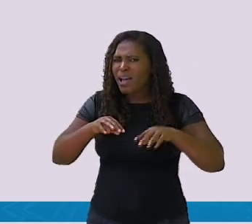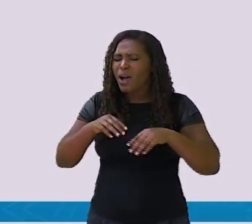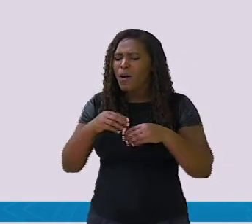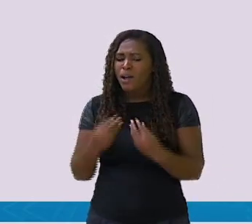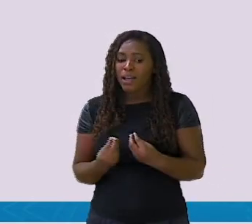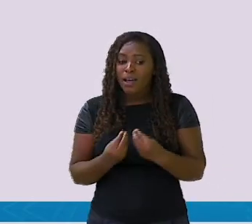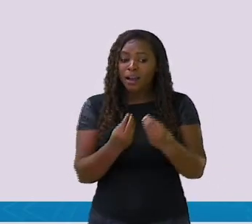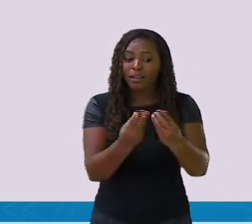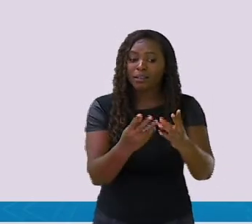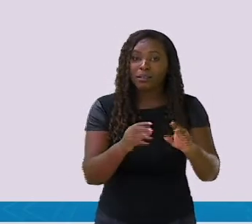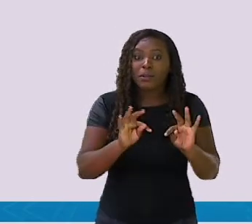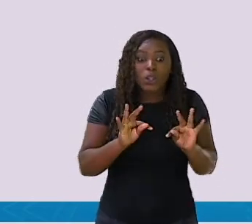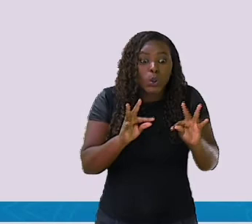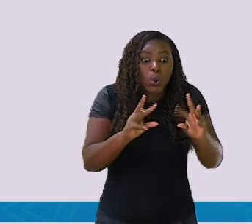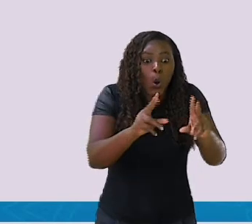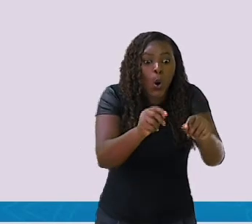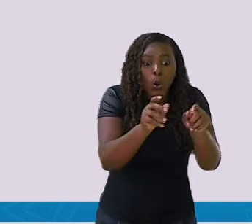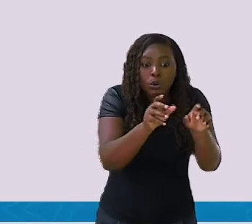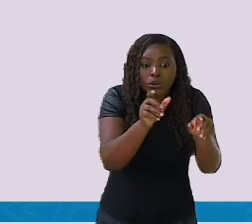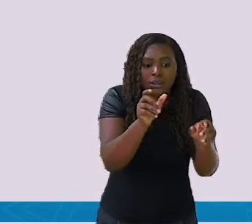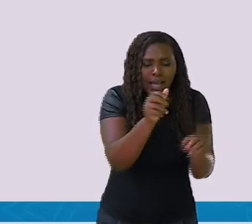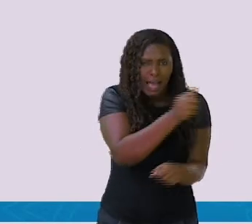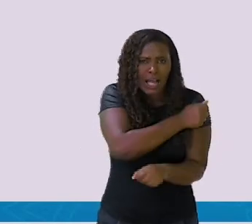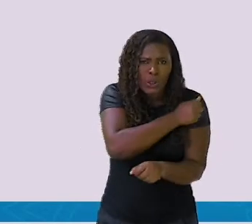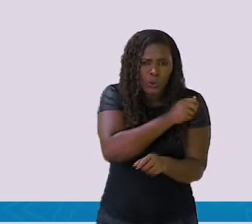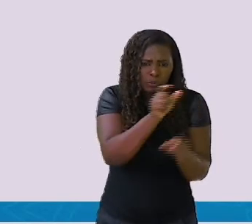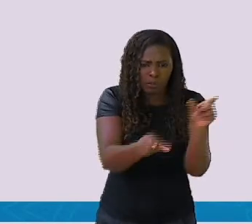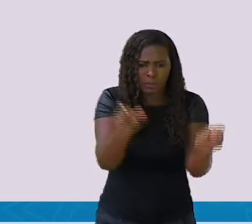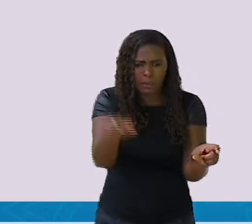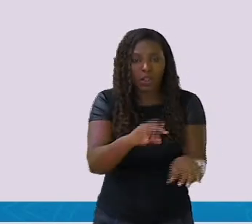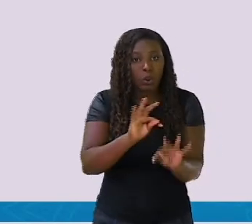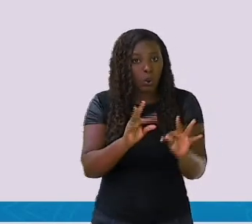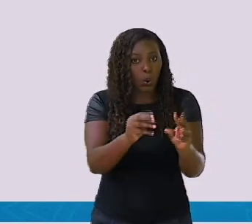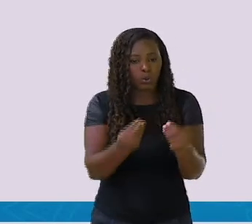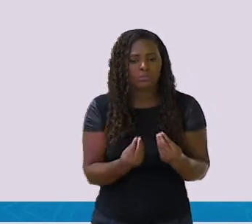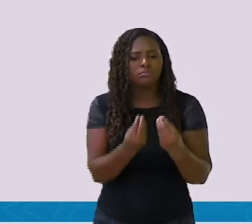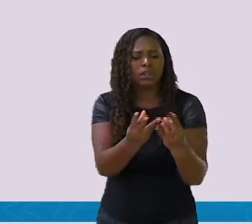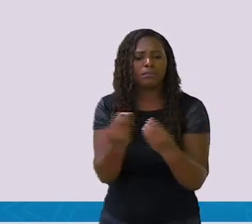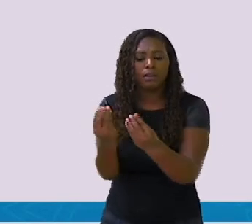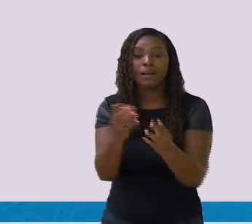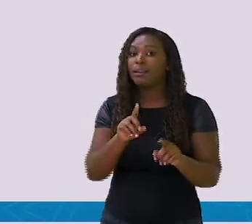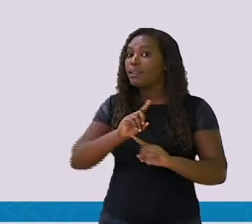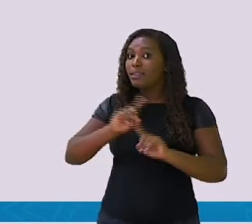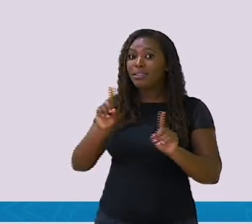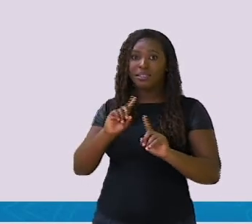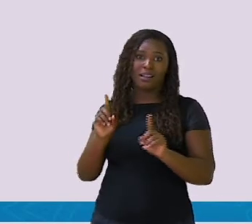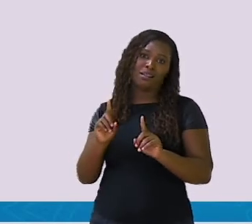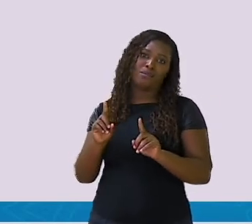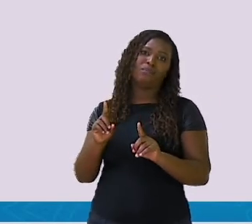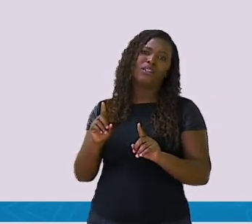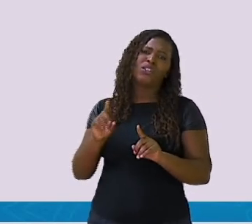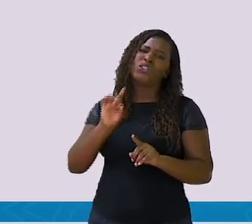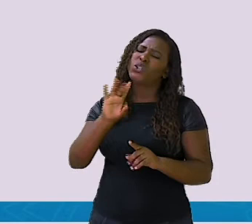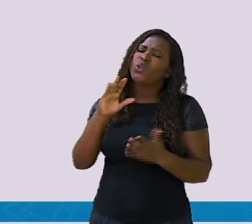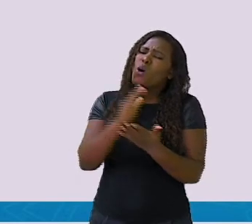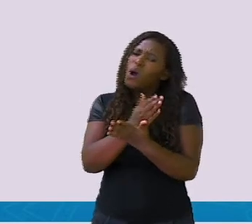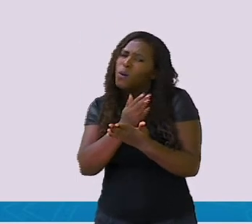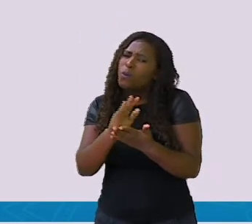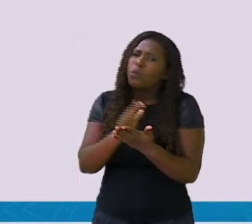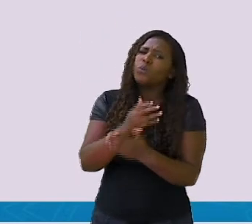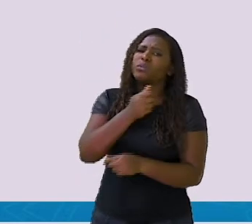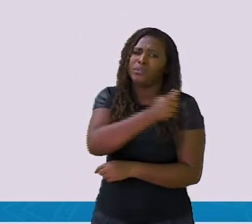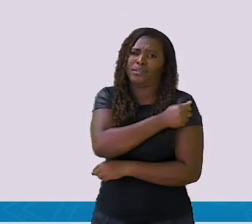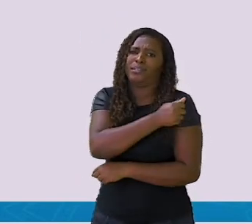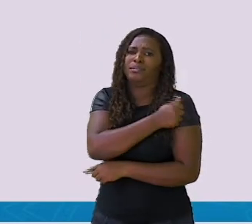de caneta, eles tinham basicamente aquele material ali. Então aqui é meio uma curiosidade para vocês.